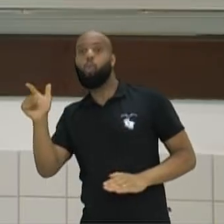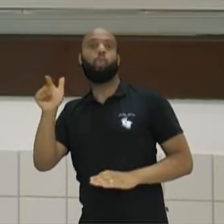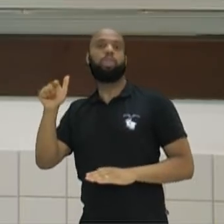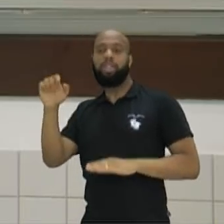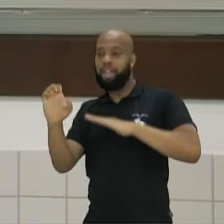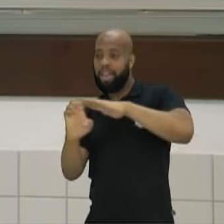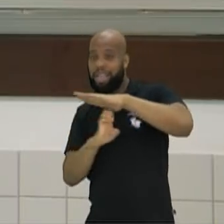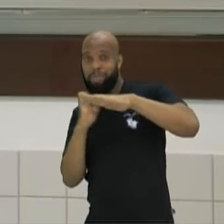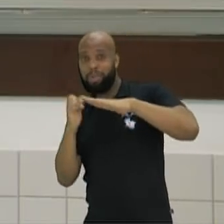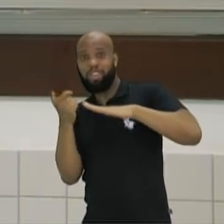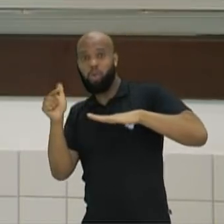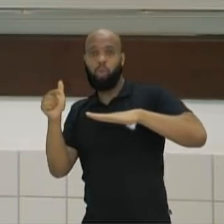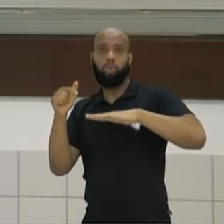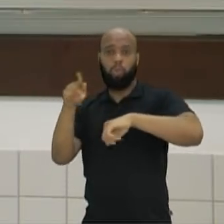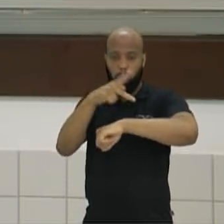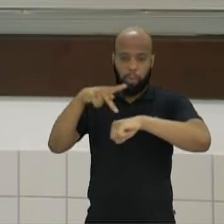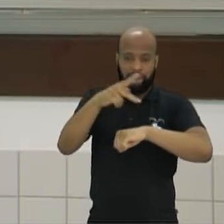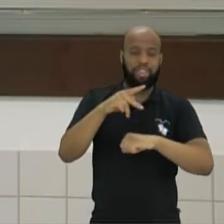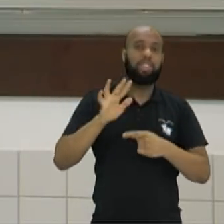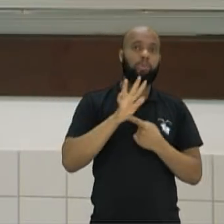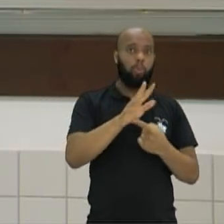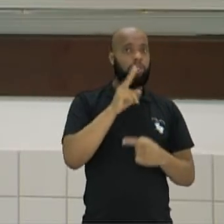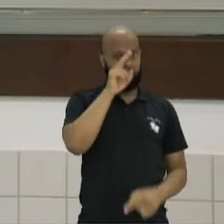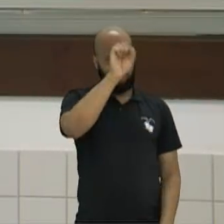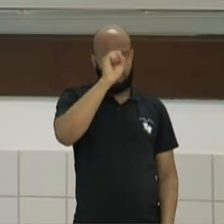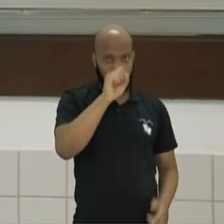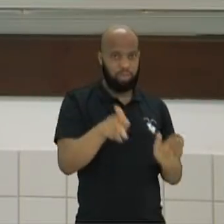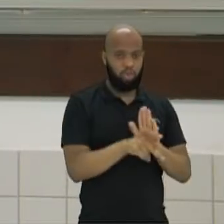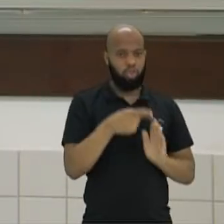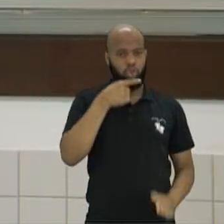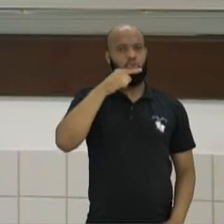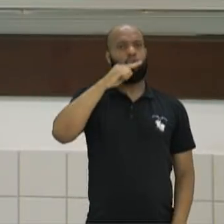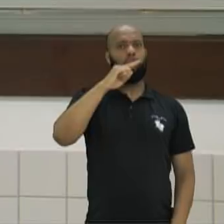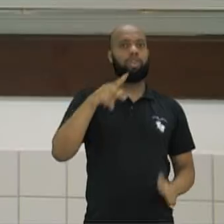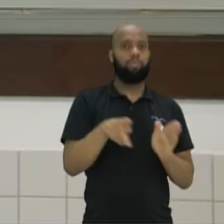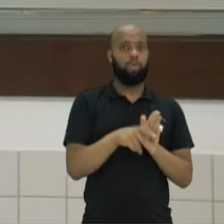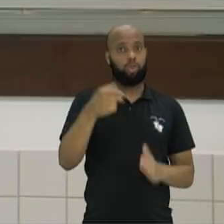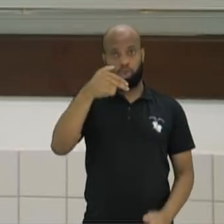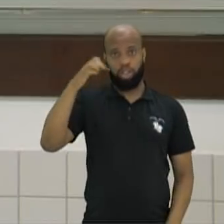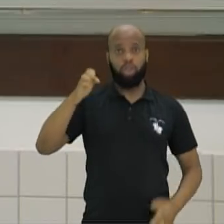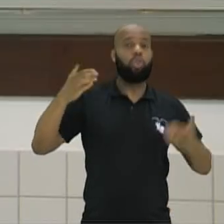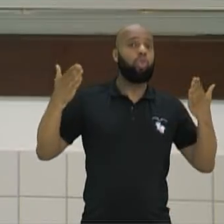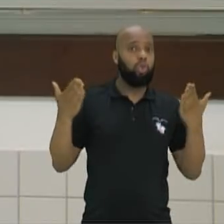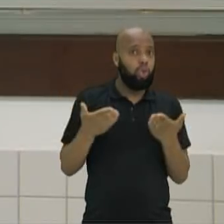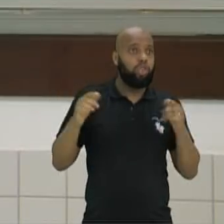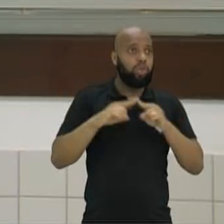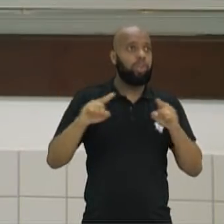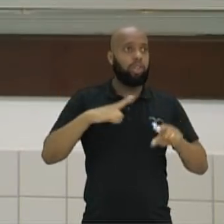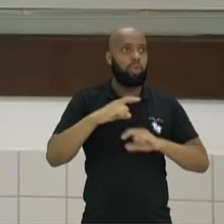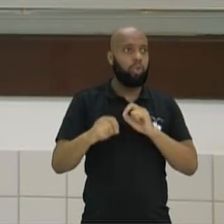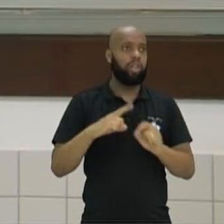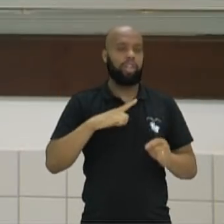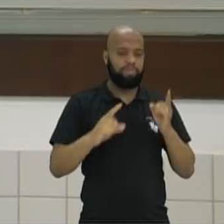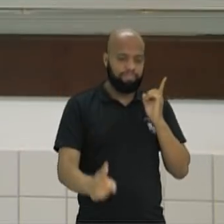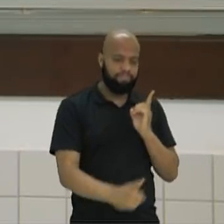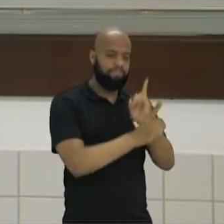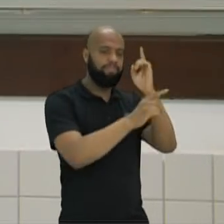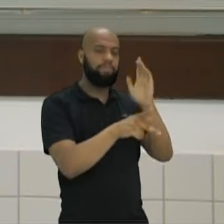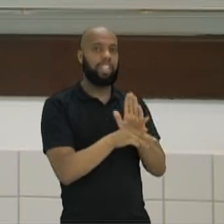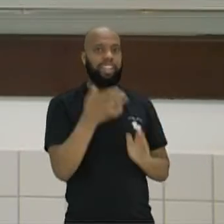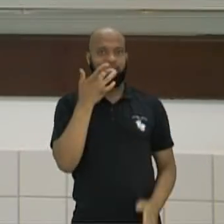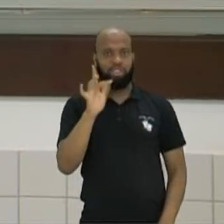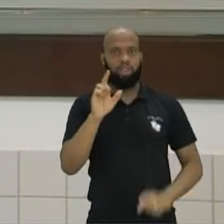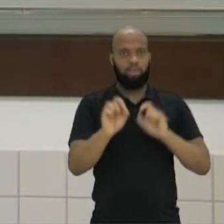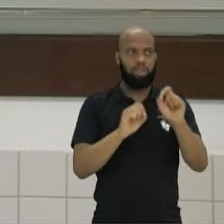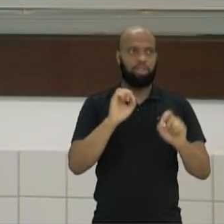ainda mostra o poder da cana-de-açúcar ainda no Nordeste. Mas, hoje, nos dias atuais. Mas, com a descoberta do ouro, vamos